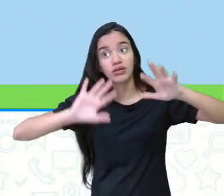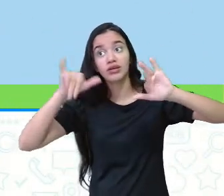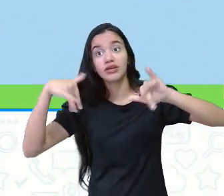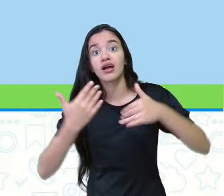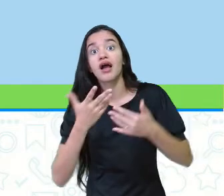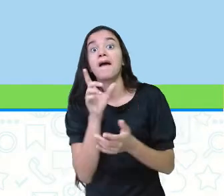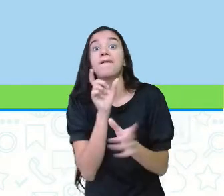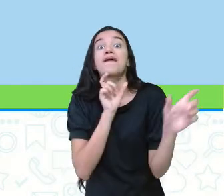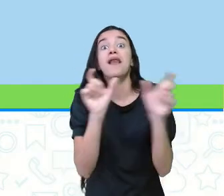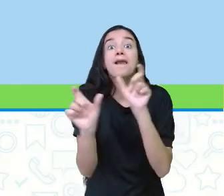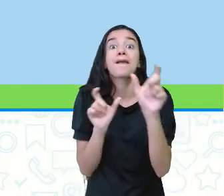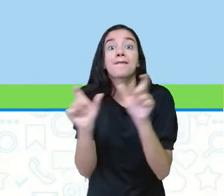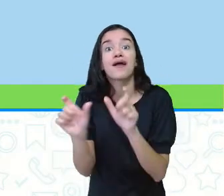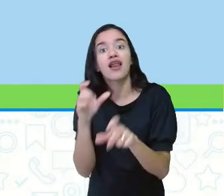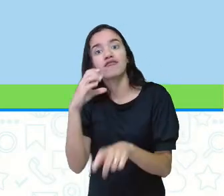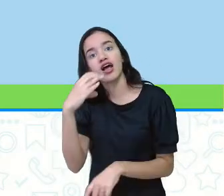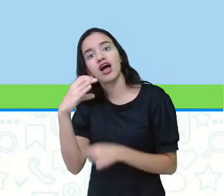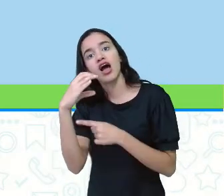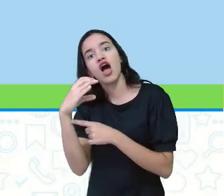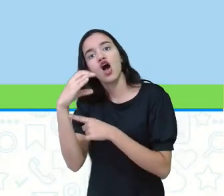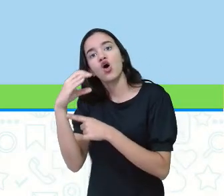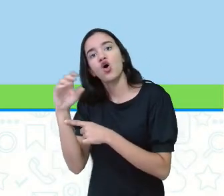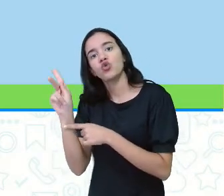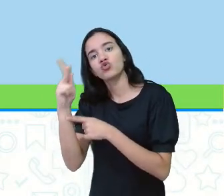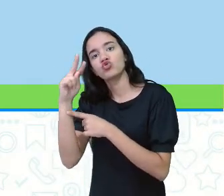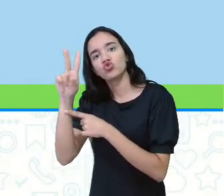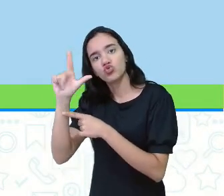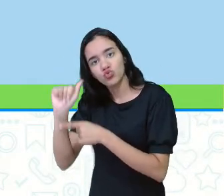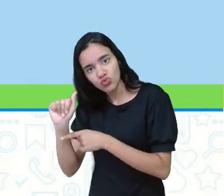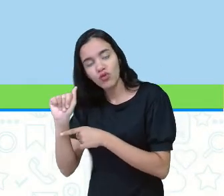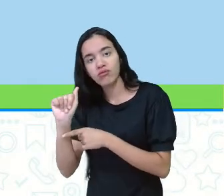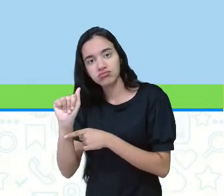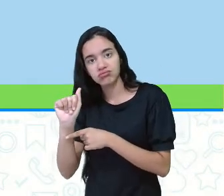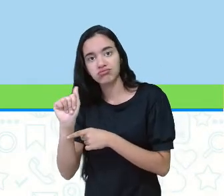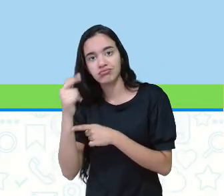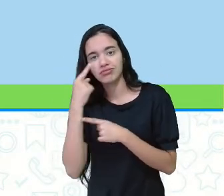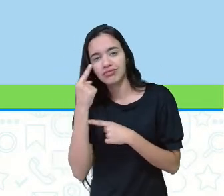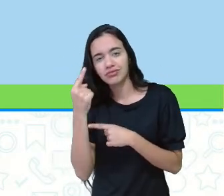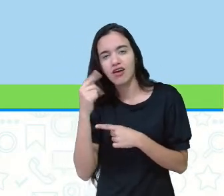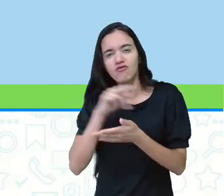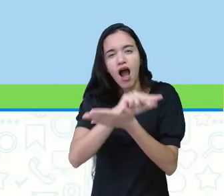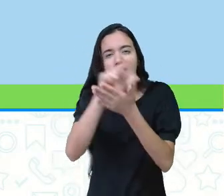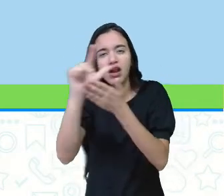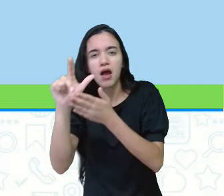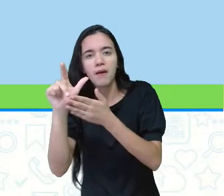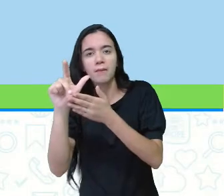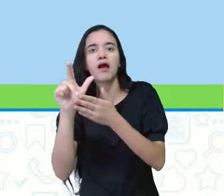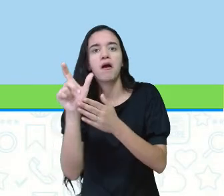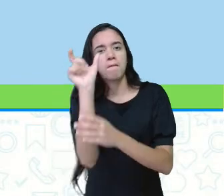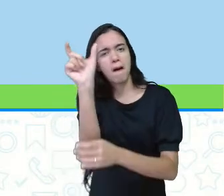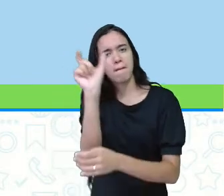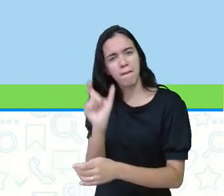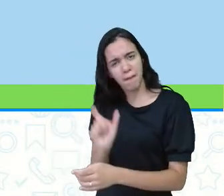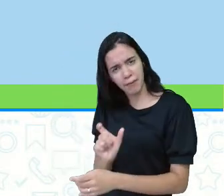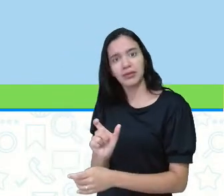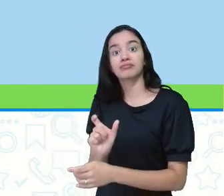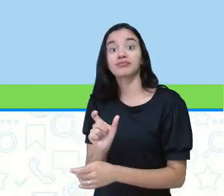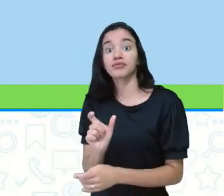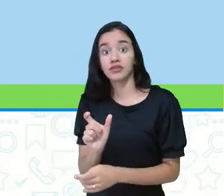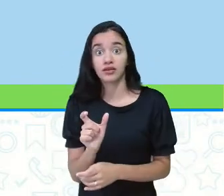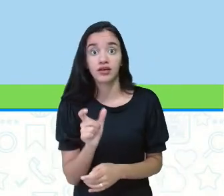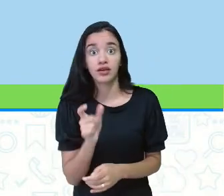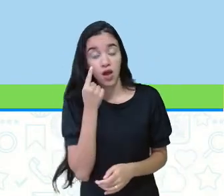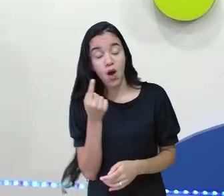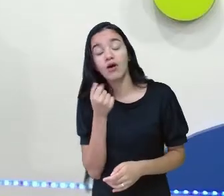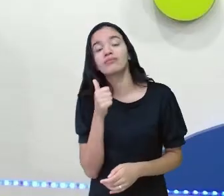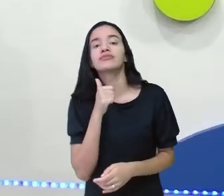pela palavra chuva. Tem várias palavras aí, olha. Chuva, chuva, chuva, chuva, chuva, chuva, chuva, chuva. Professora Casey,